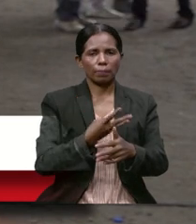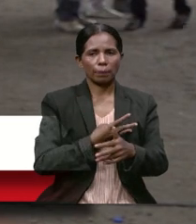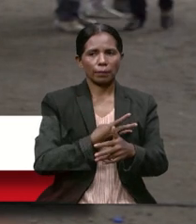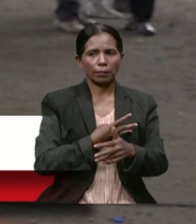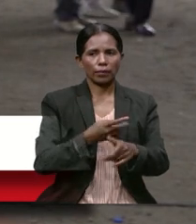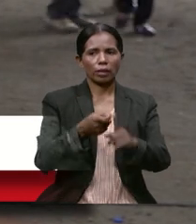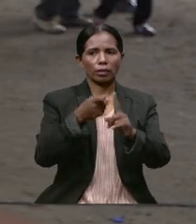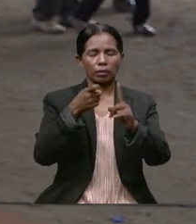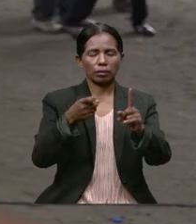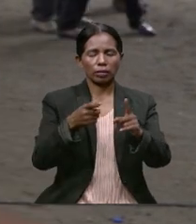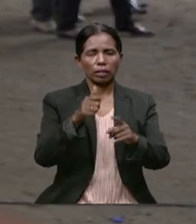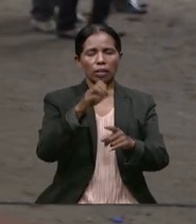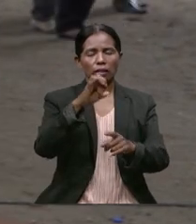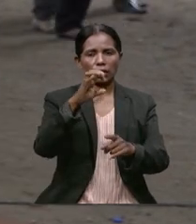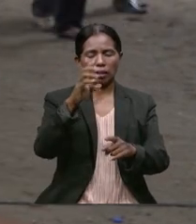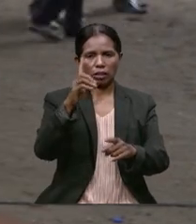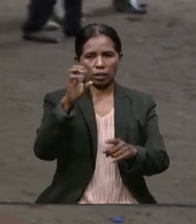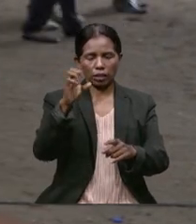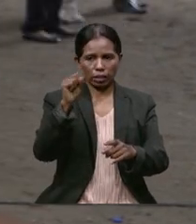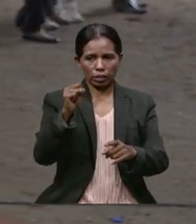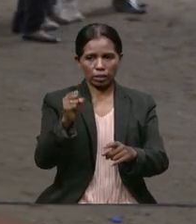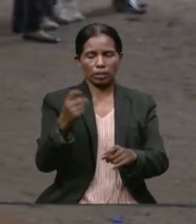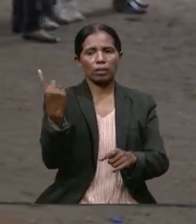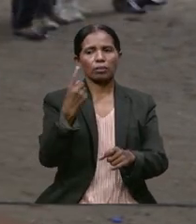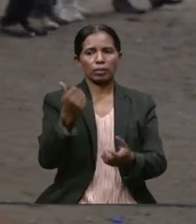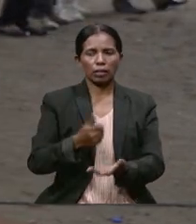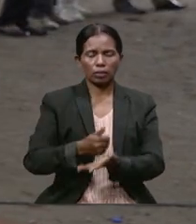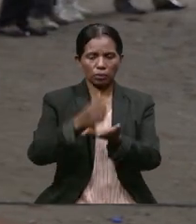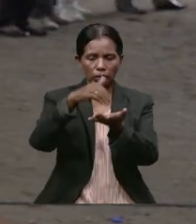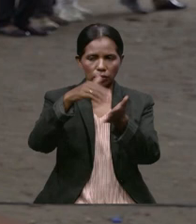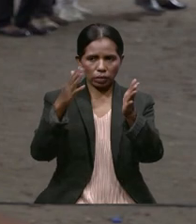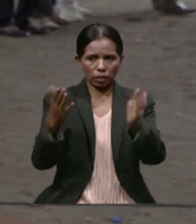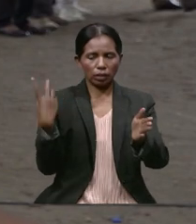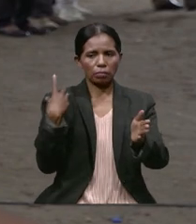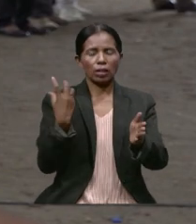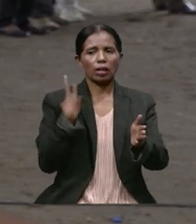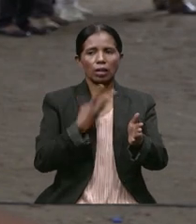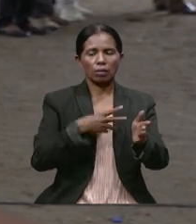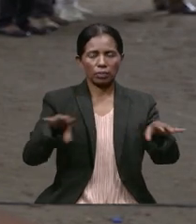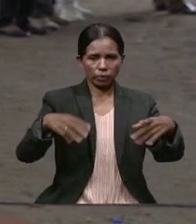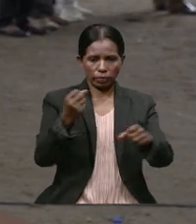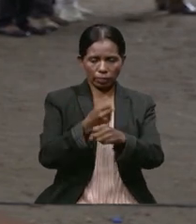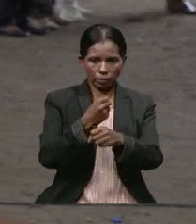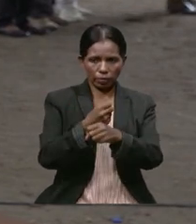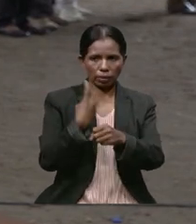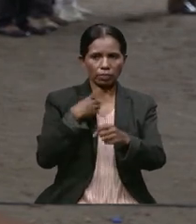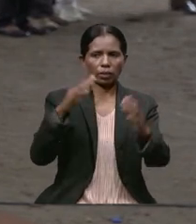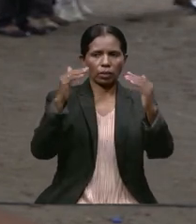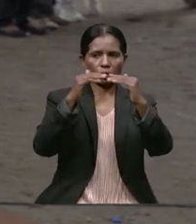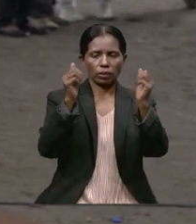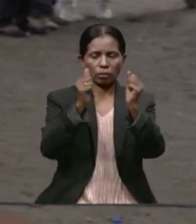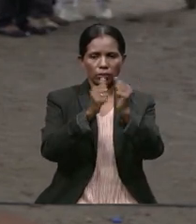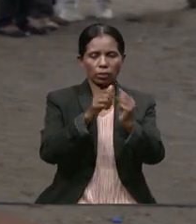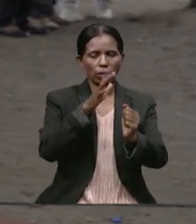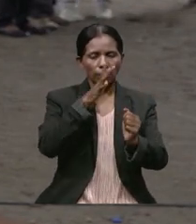ami husi parte ai dis ninya sempre ajuda alunos sira ami esforço ang ami encontro muito ko inang